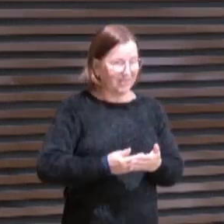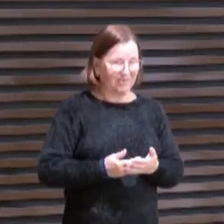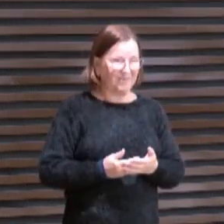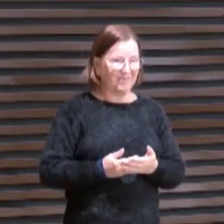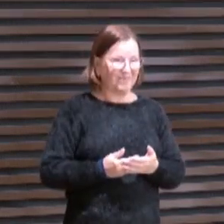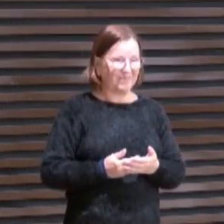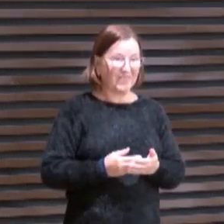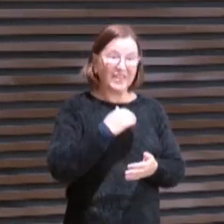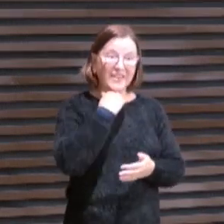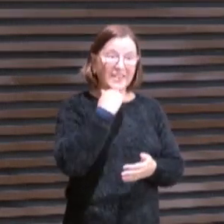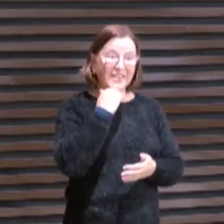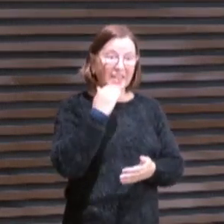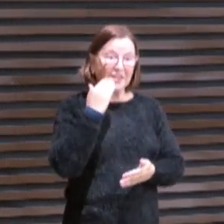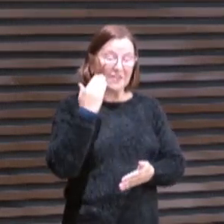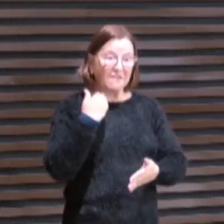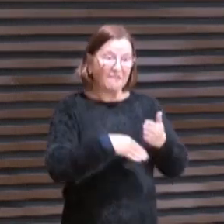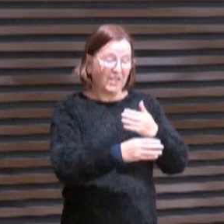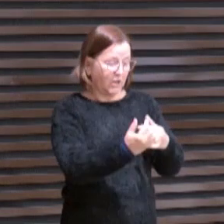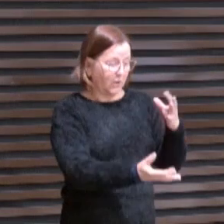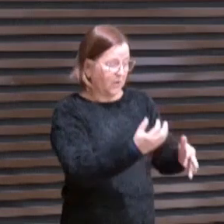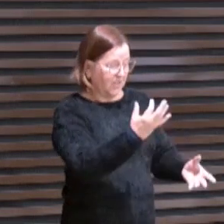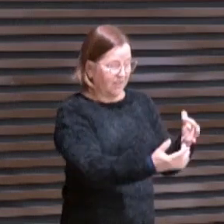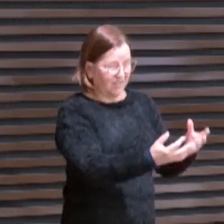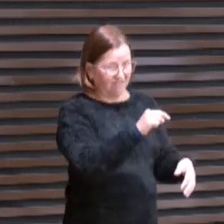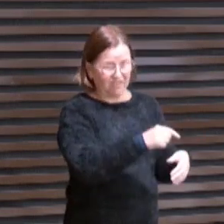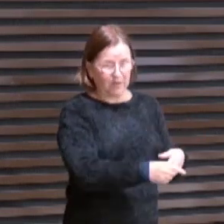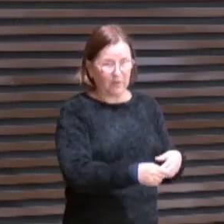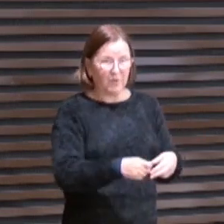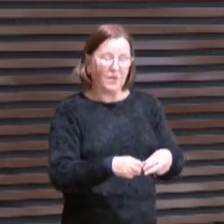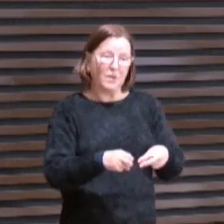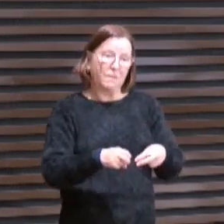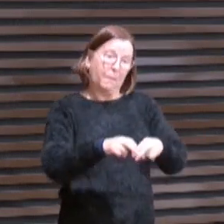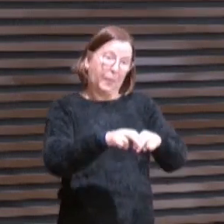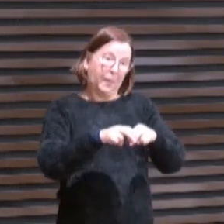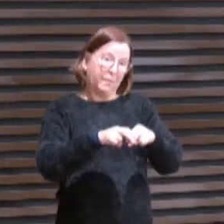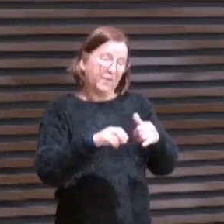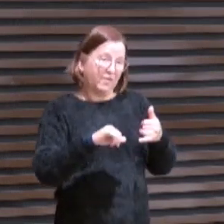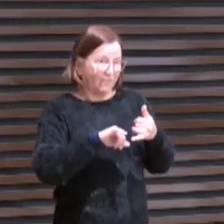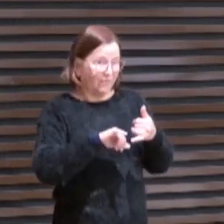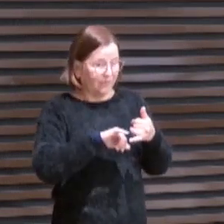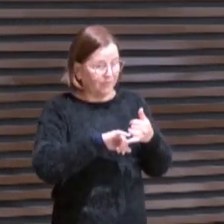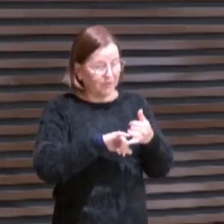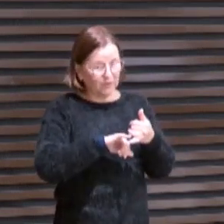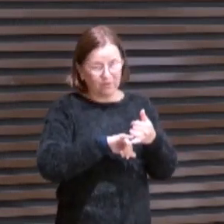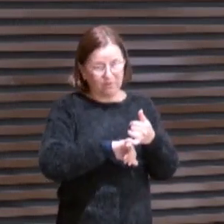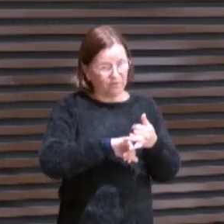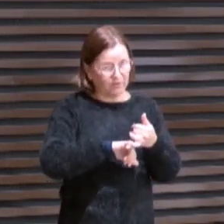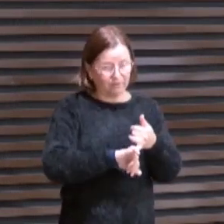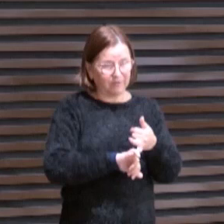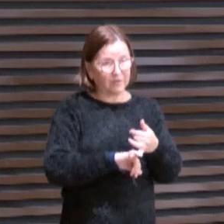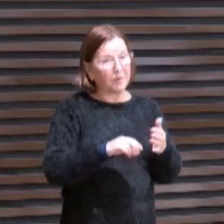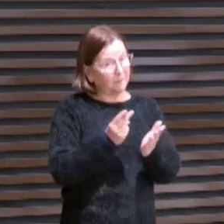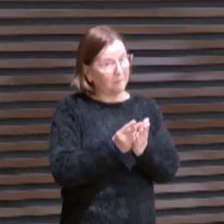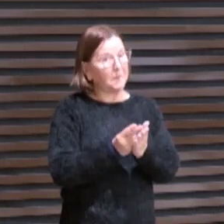Ninguém vai para o inferno por causa de adultério, ainda que o adultério seja consequência de ir para o inferno. Mas